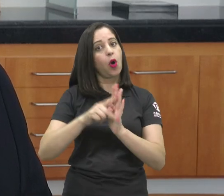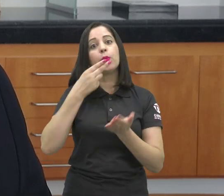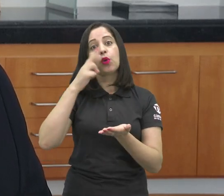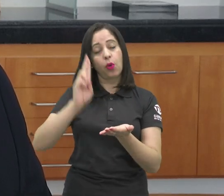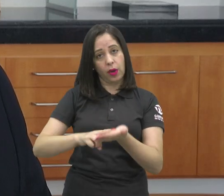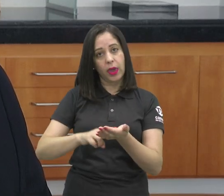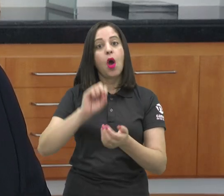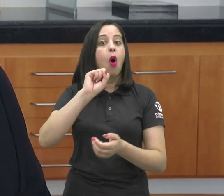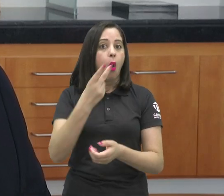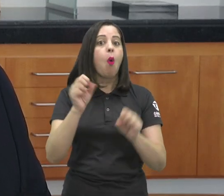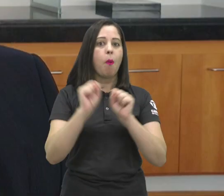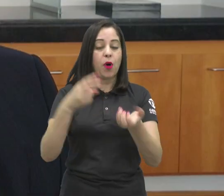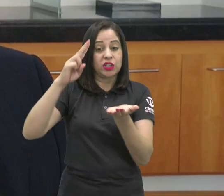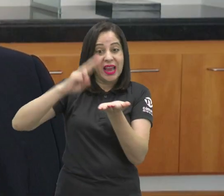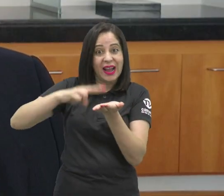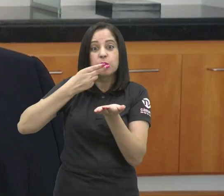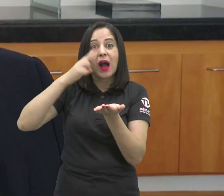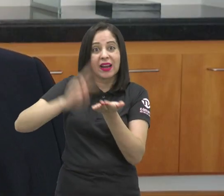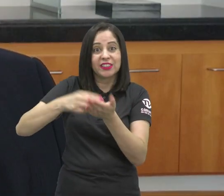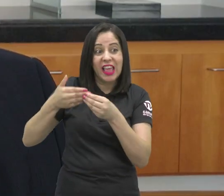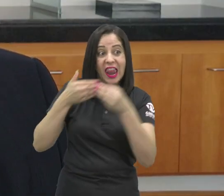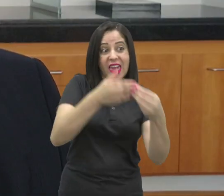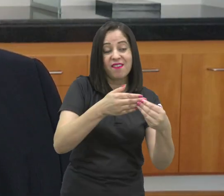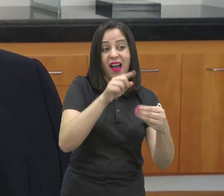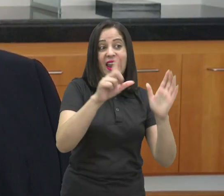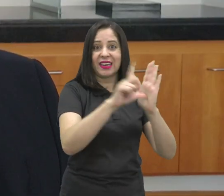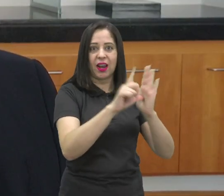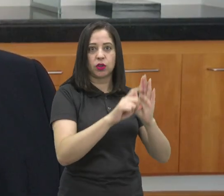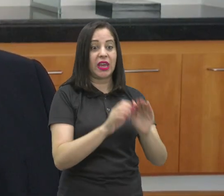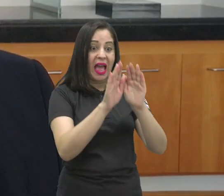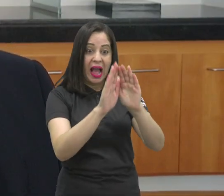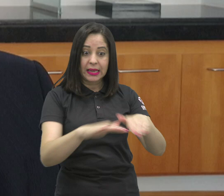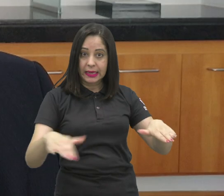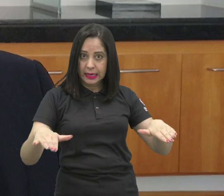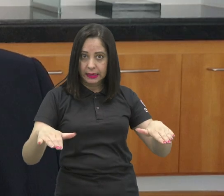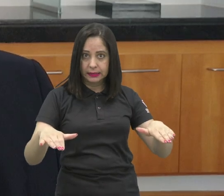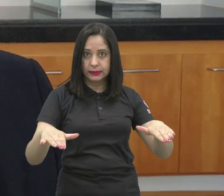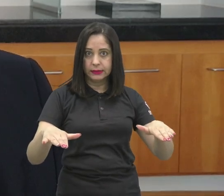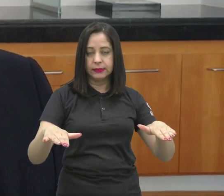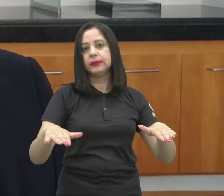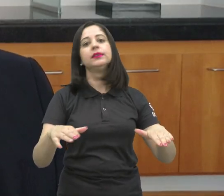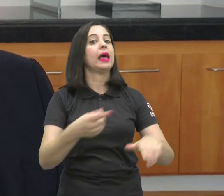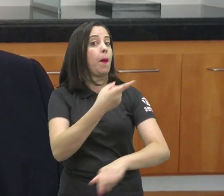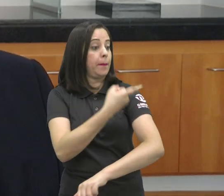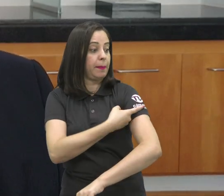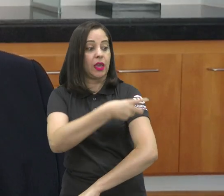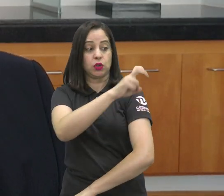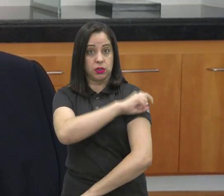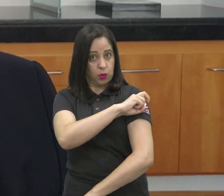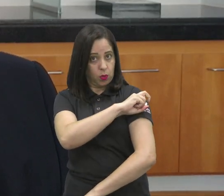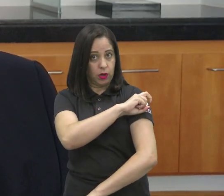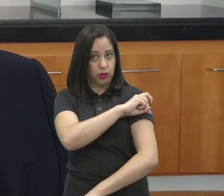fisicamente nas nossas agências de correios. Podem participar da campanha crianças que estejam matriculadas do 1º ao 5º ano do